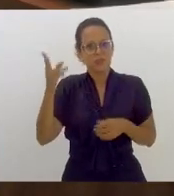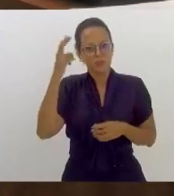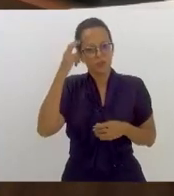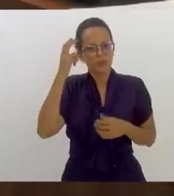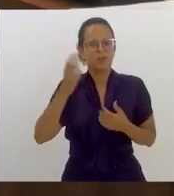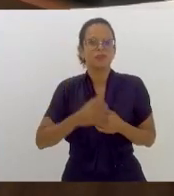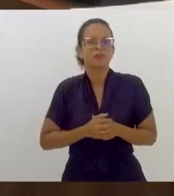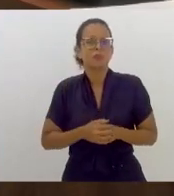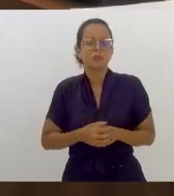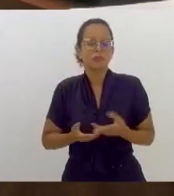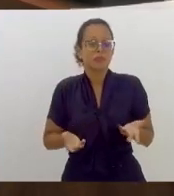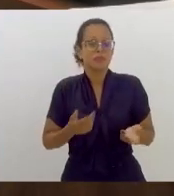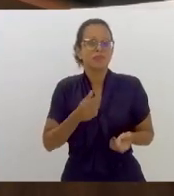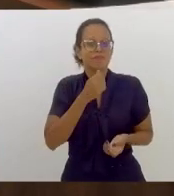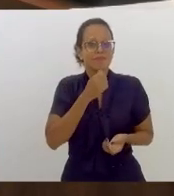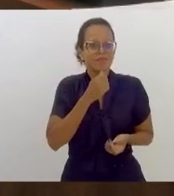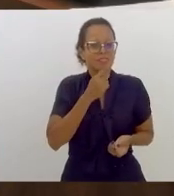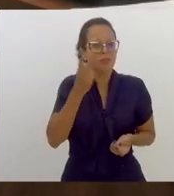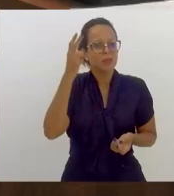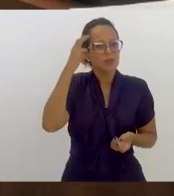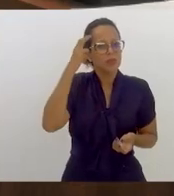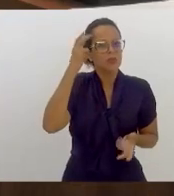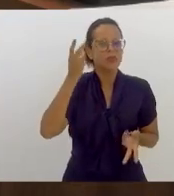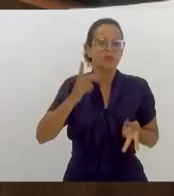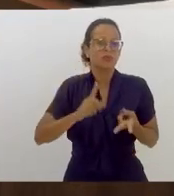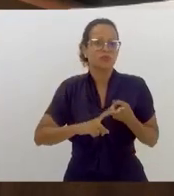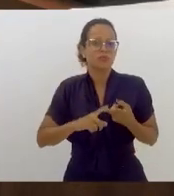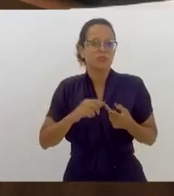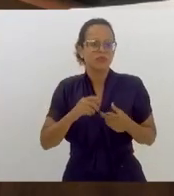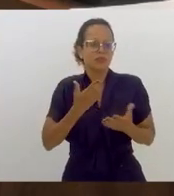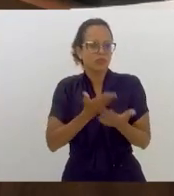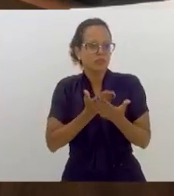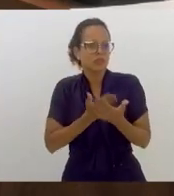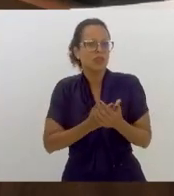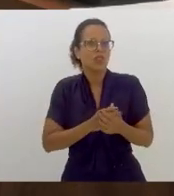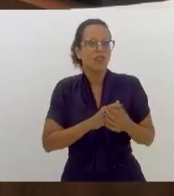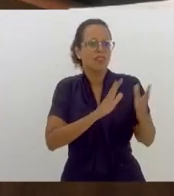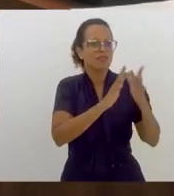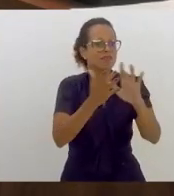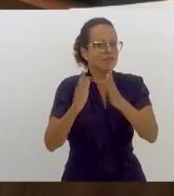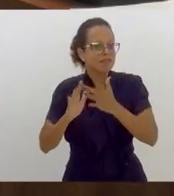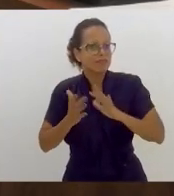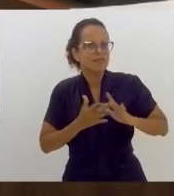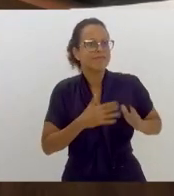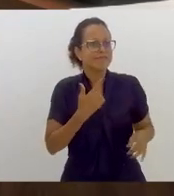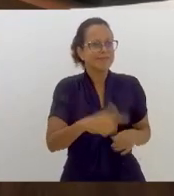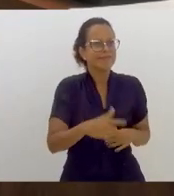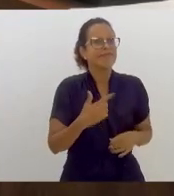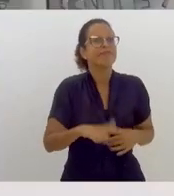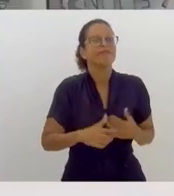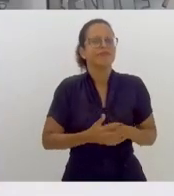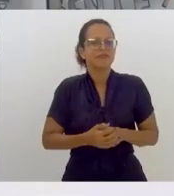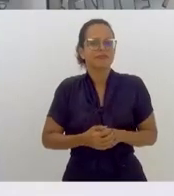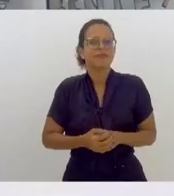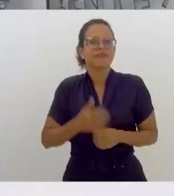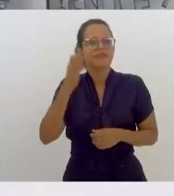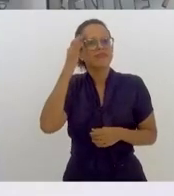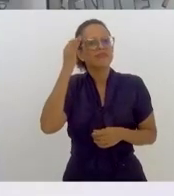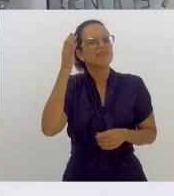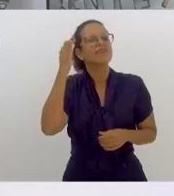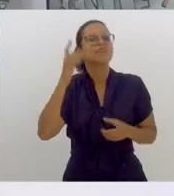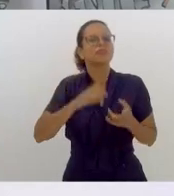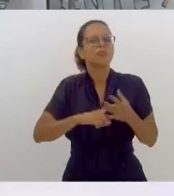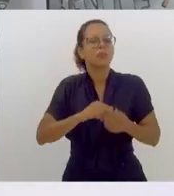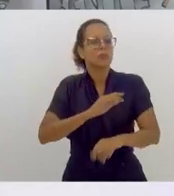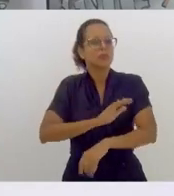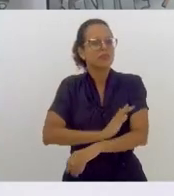sem cultura, sem uma escola conectada, nós vemos que toda essa questão do fascismo, do